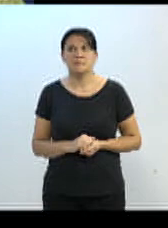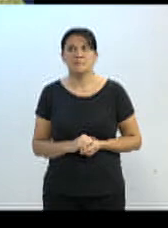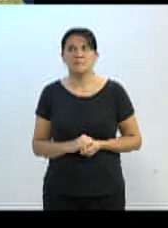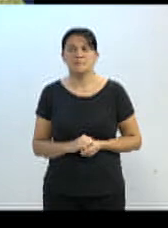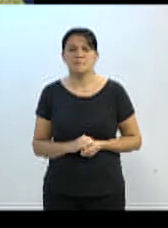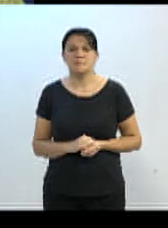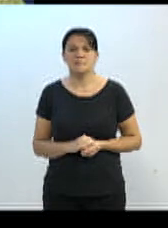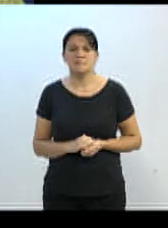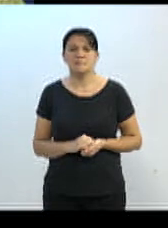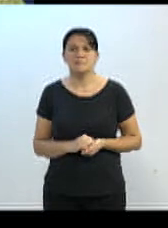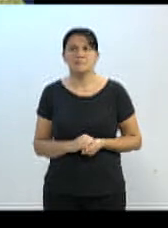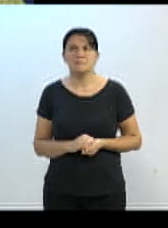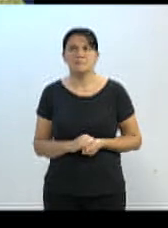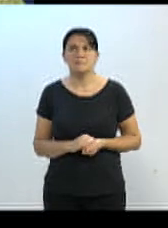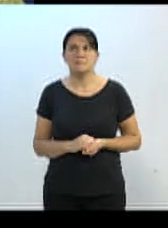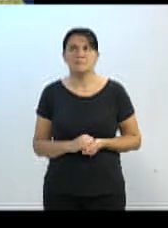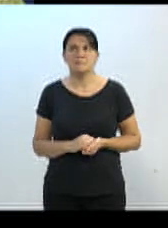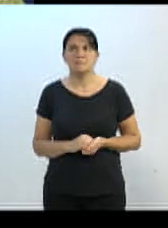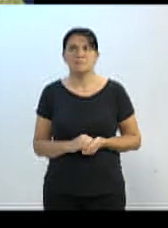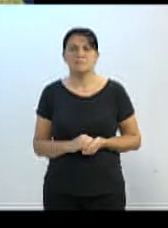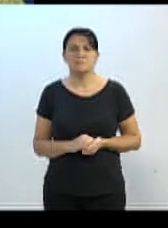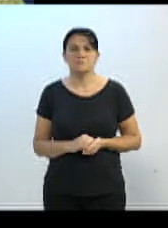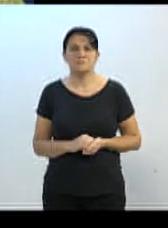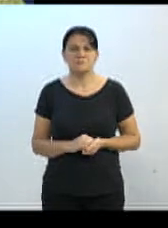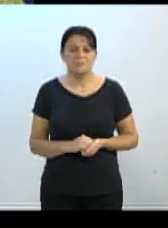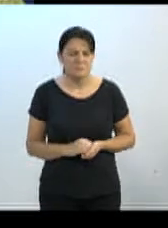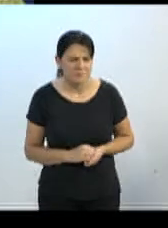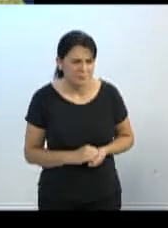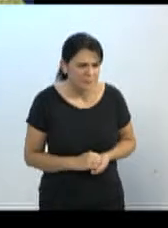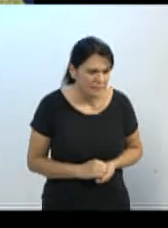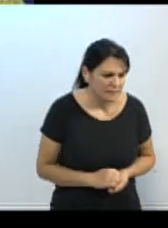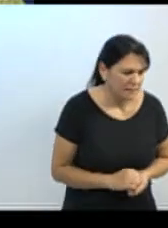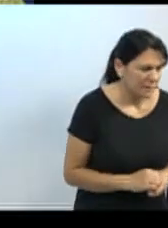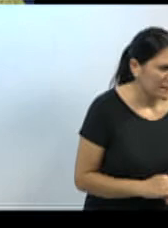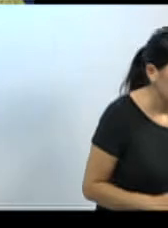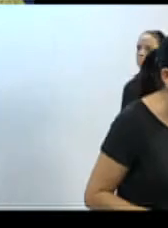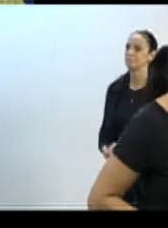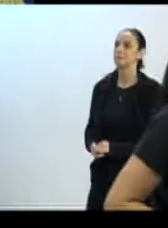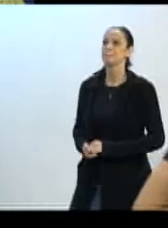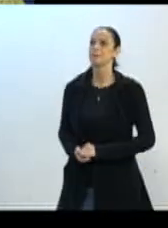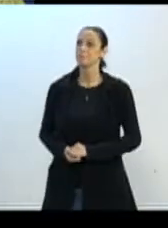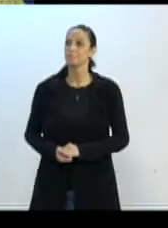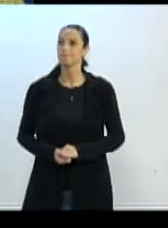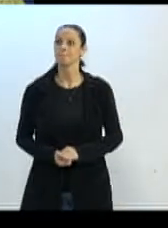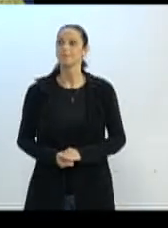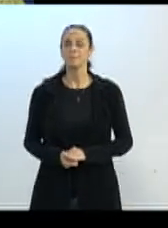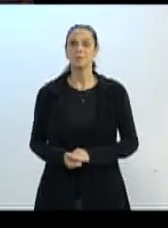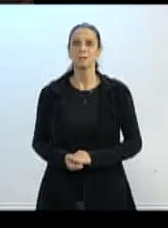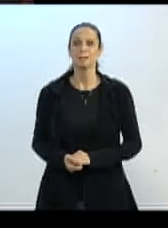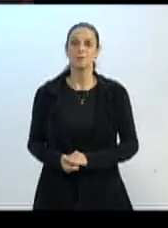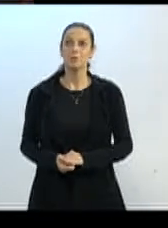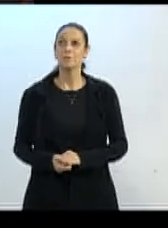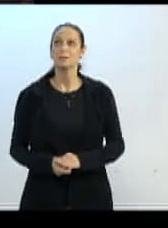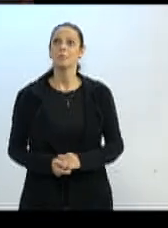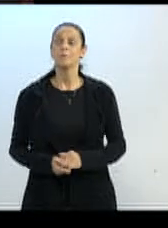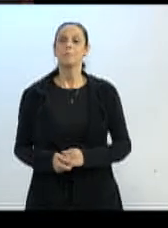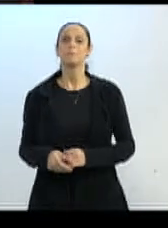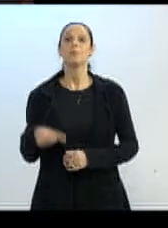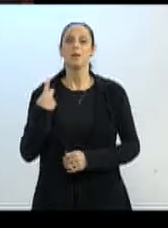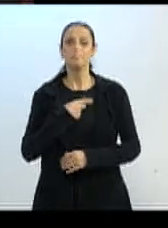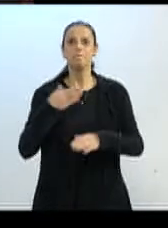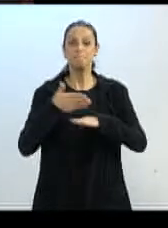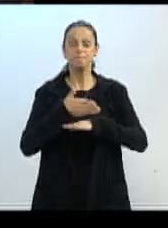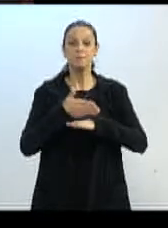Distrital do grande Garcia onde estivemos participando e prestigiando o nosso